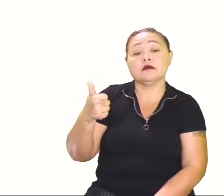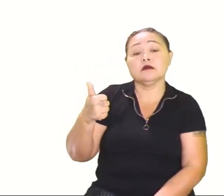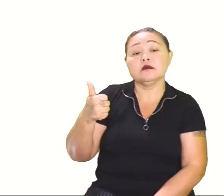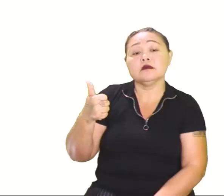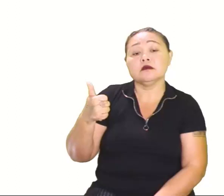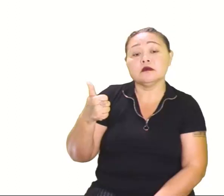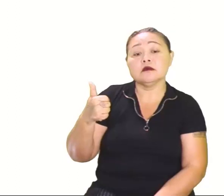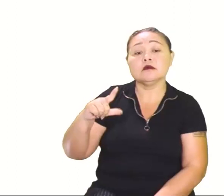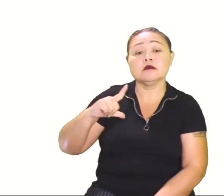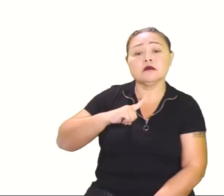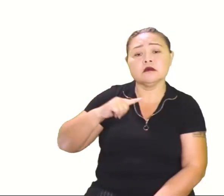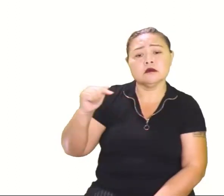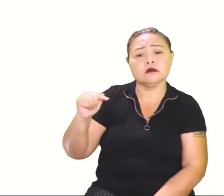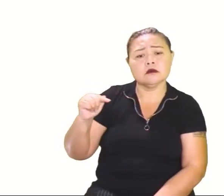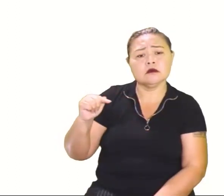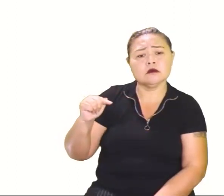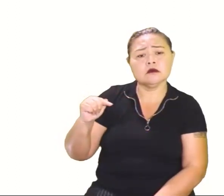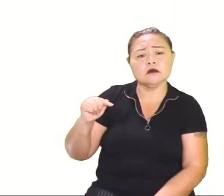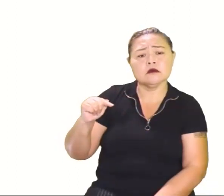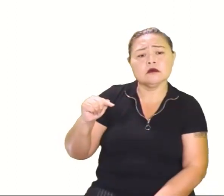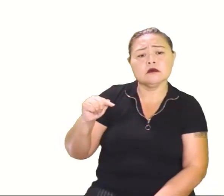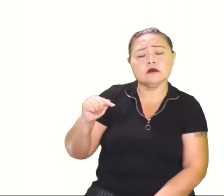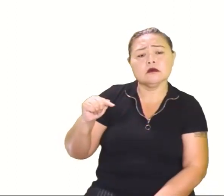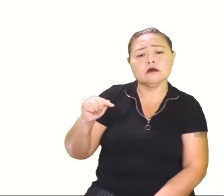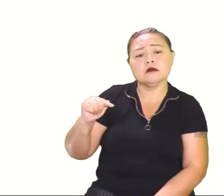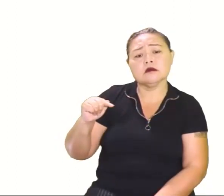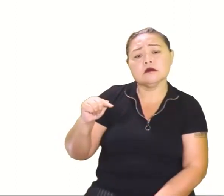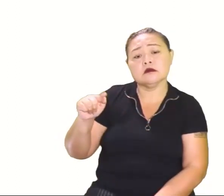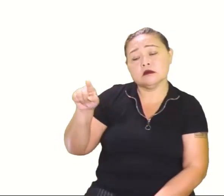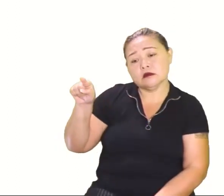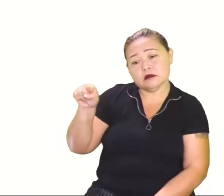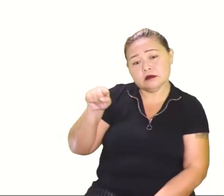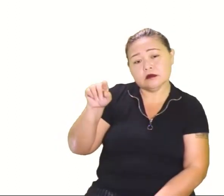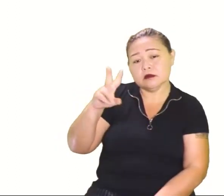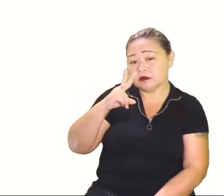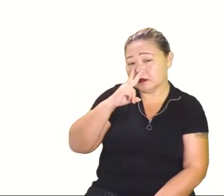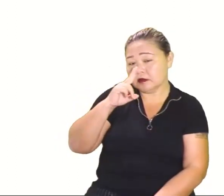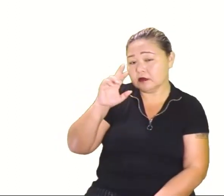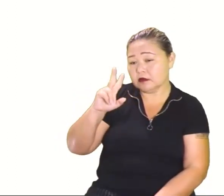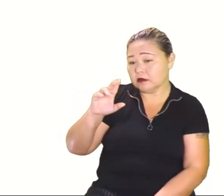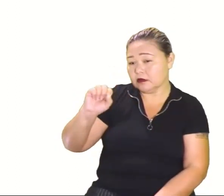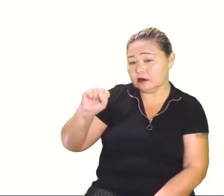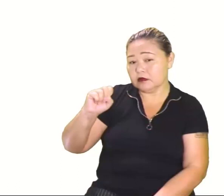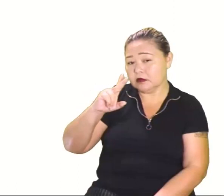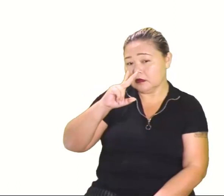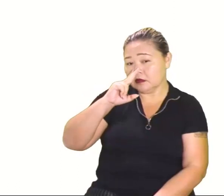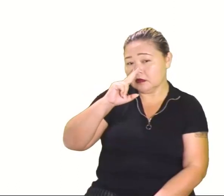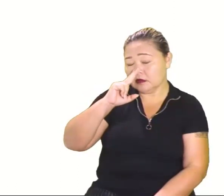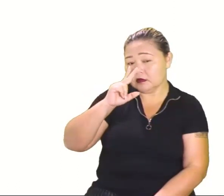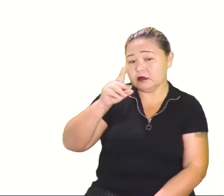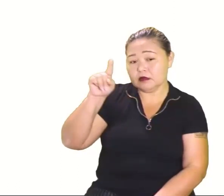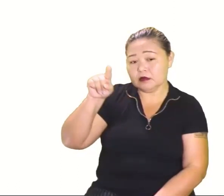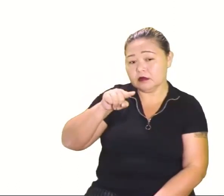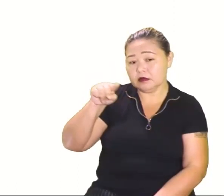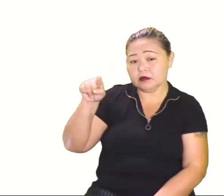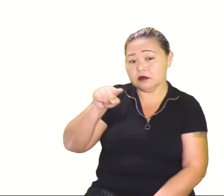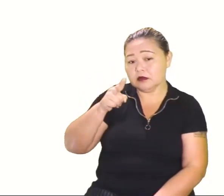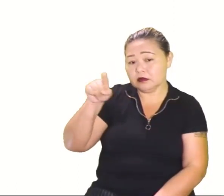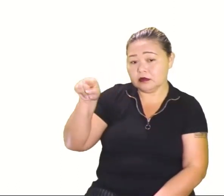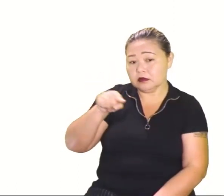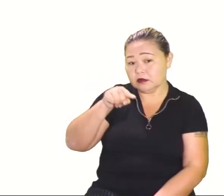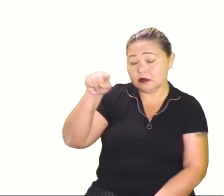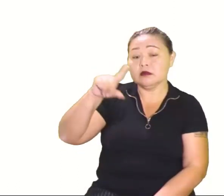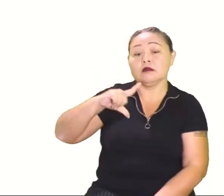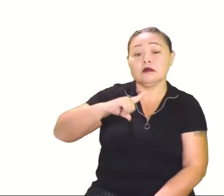tem o 6. O 7. O 7, cabeça para baixo aí o 7 dá para visualizar, né? Aqui, né? Pezinho do 9 aí, ó. Tá aí. de cabeça